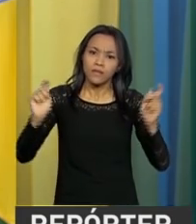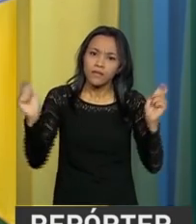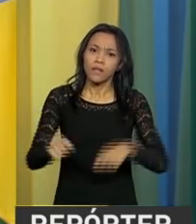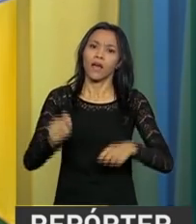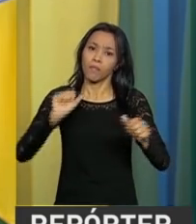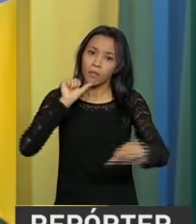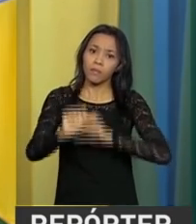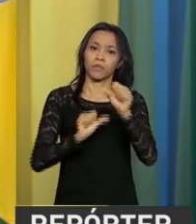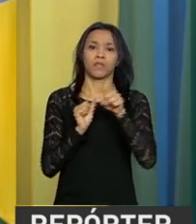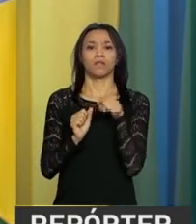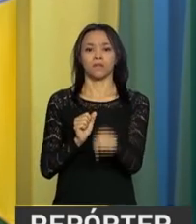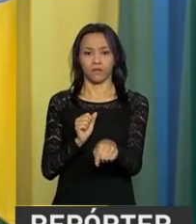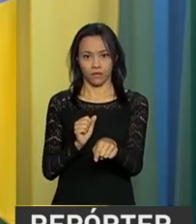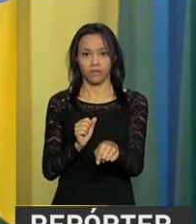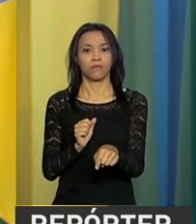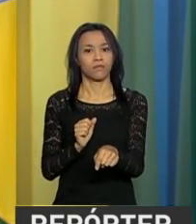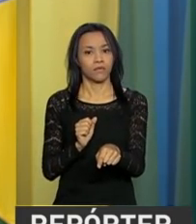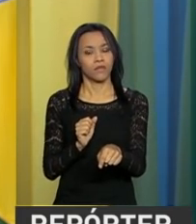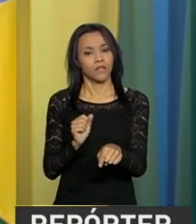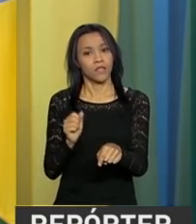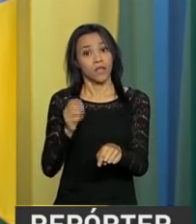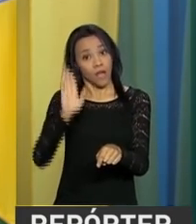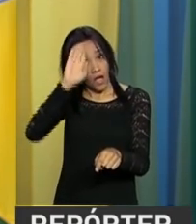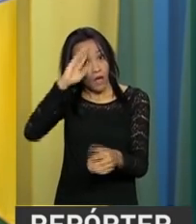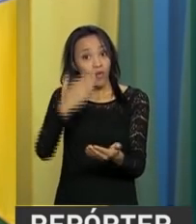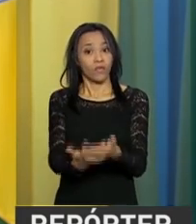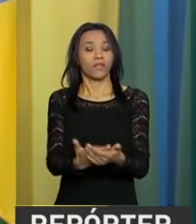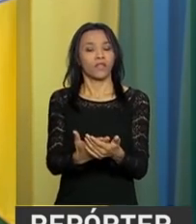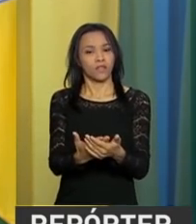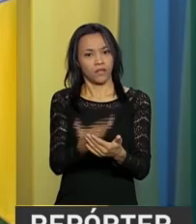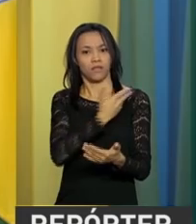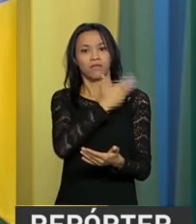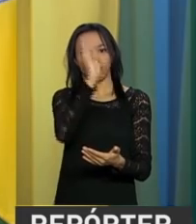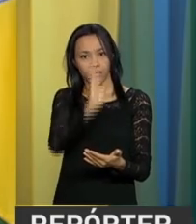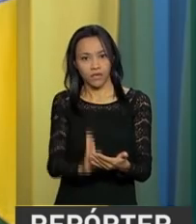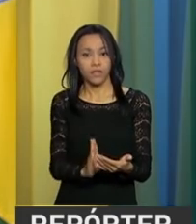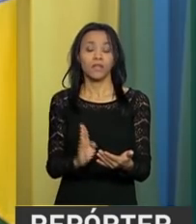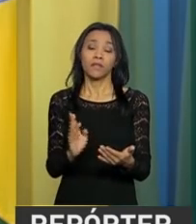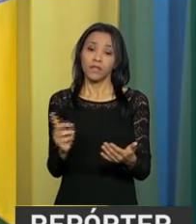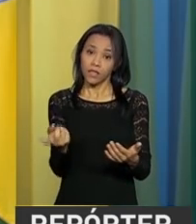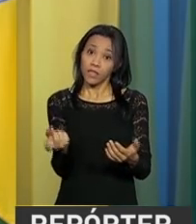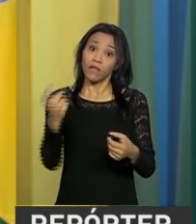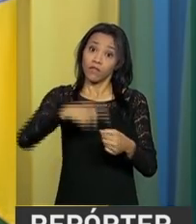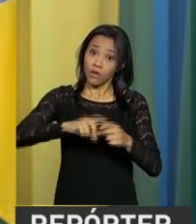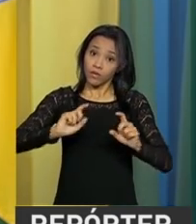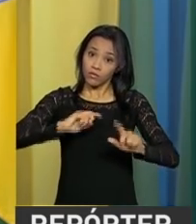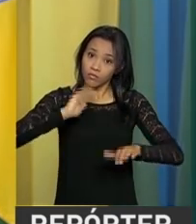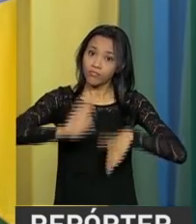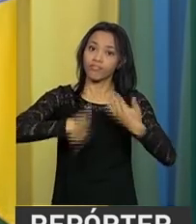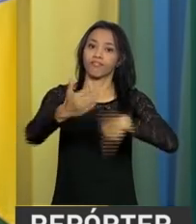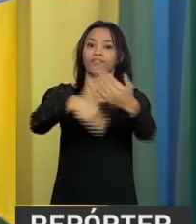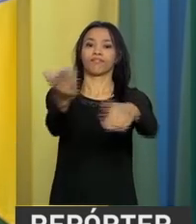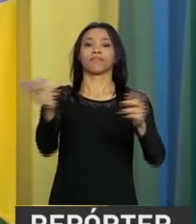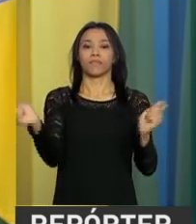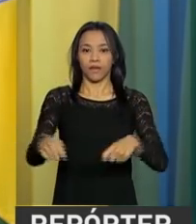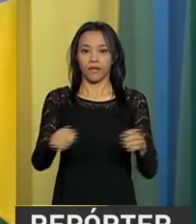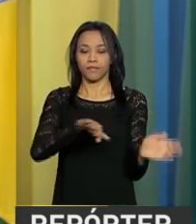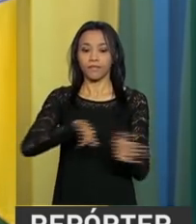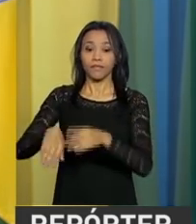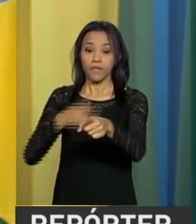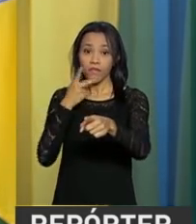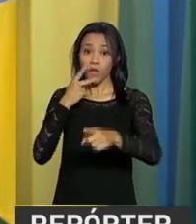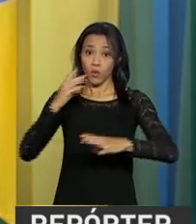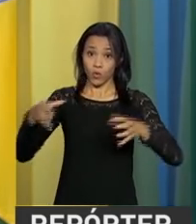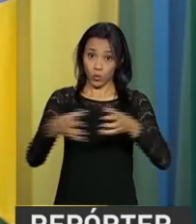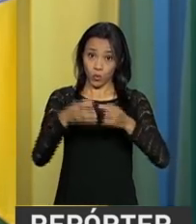reverter esse quadro, retomar a confiança e o crescimento. Michel Temer afirmou que a equipe econômica é composta